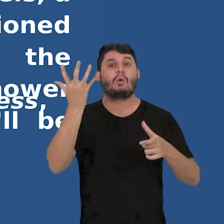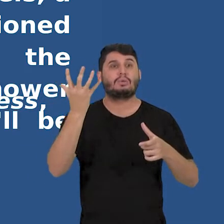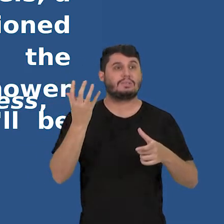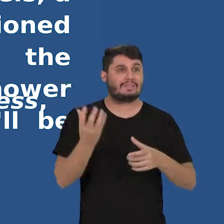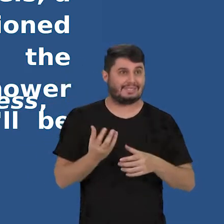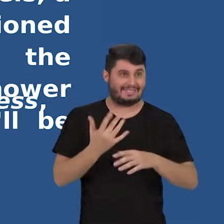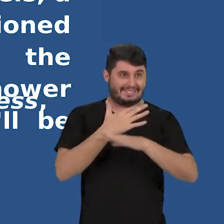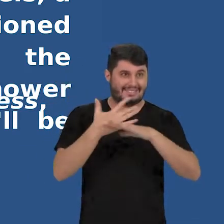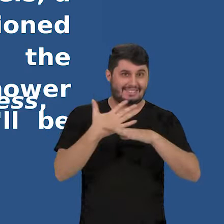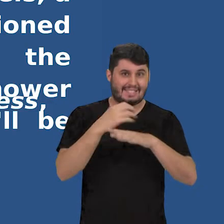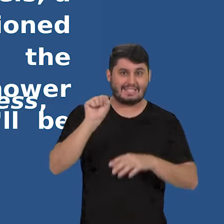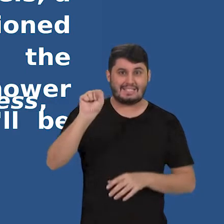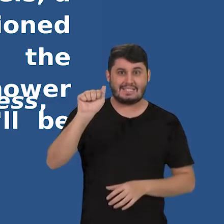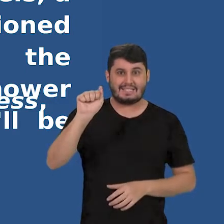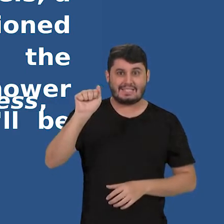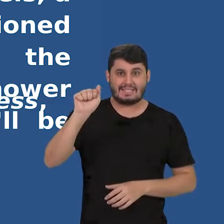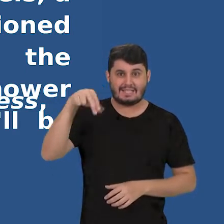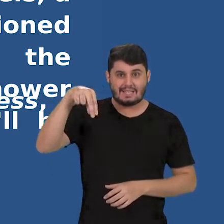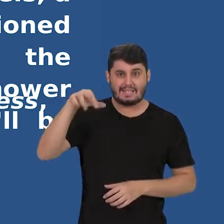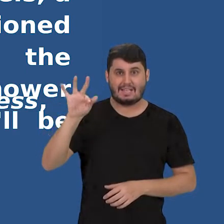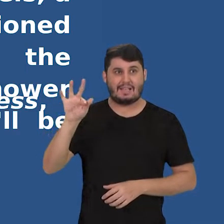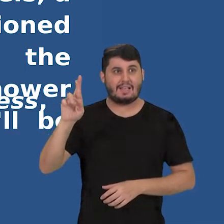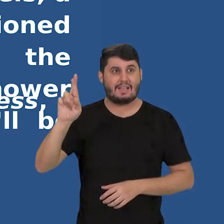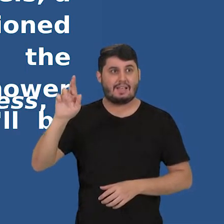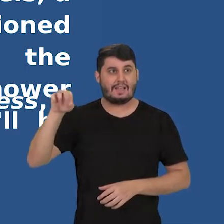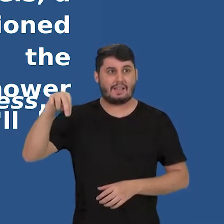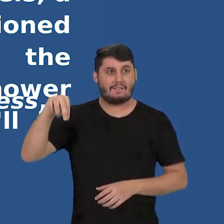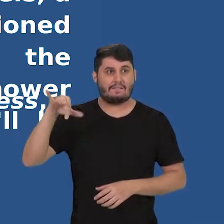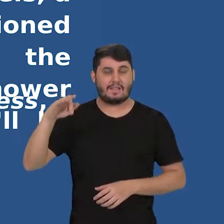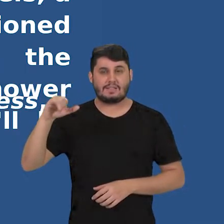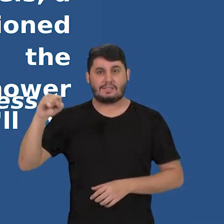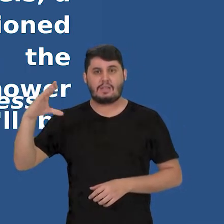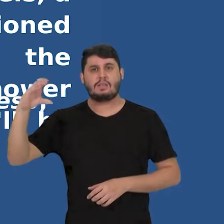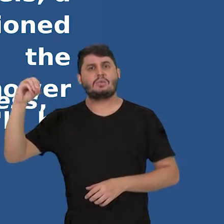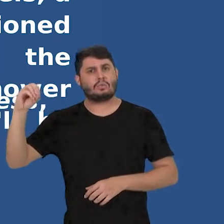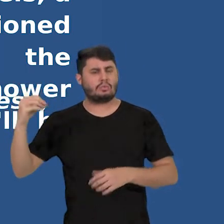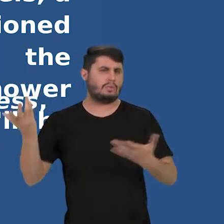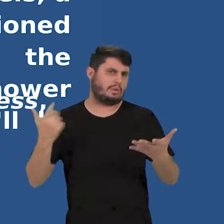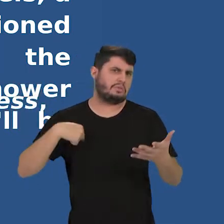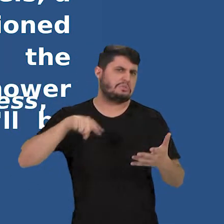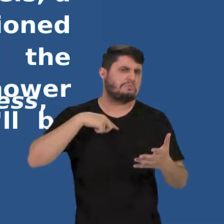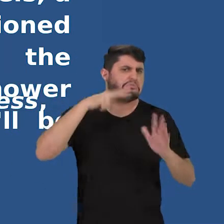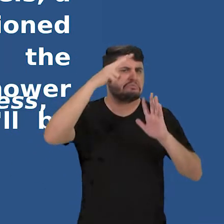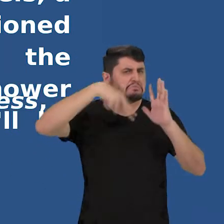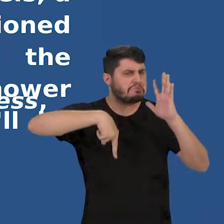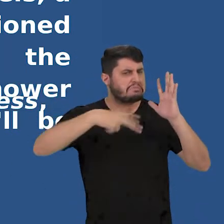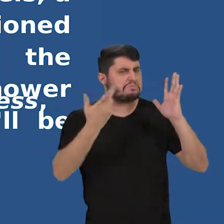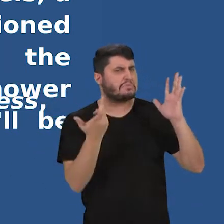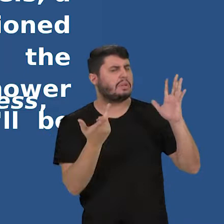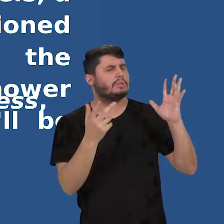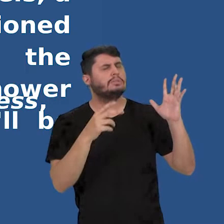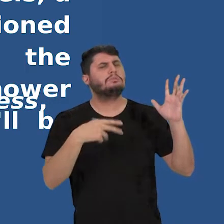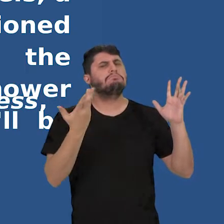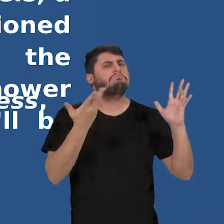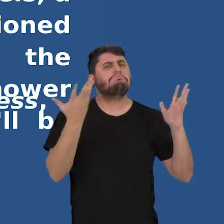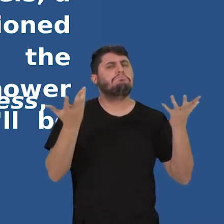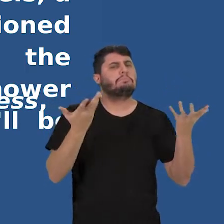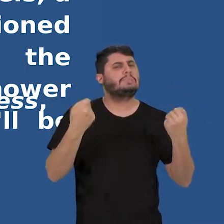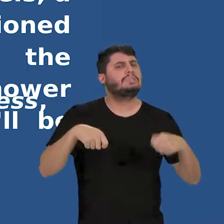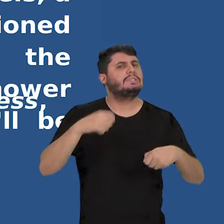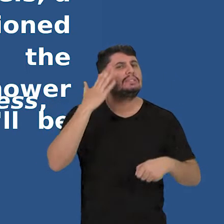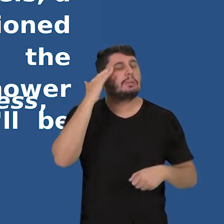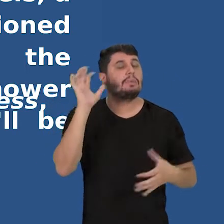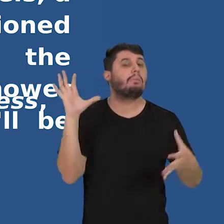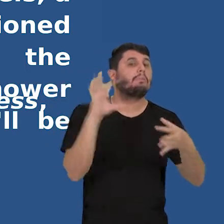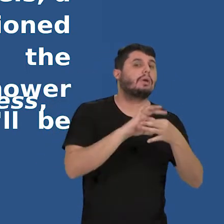ver as 4.300 pessoas com 2.000 showers, que eu ainda não sei o que é? Vamos tentar explorar aqui algumas palavras cognatas do texto, tá?